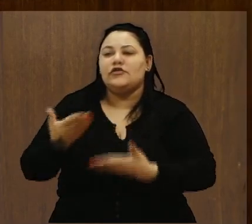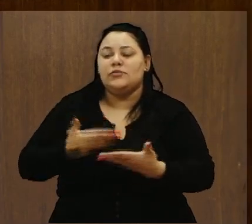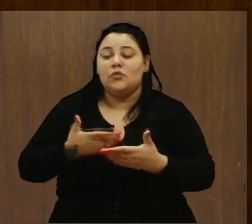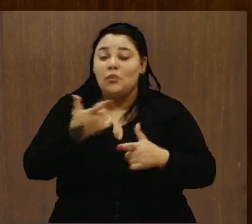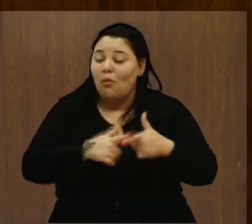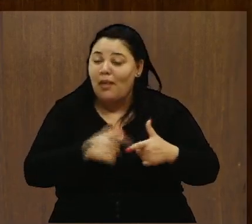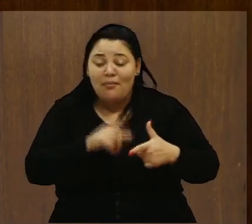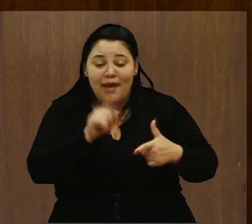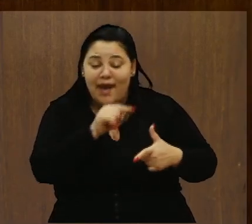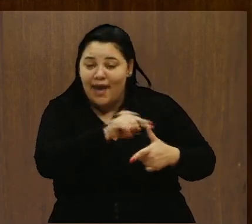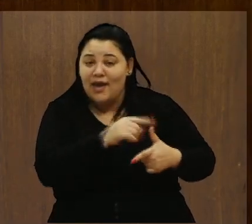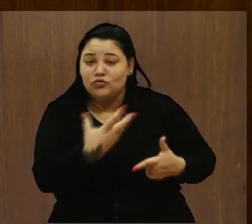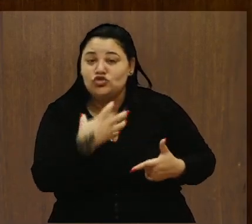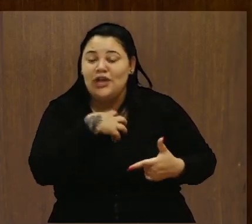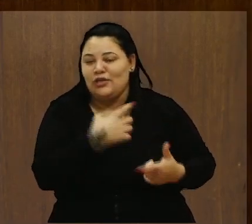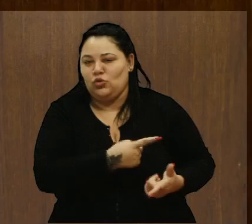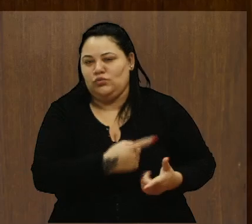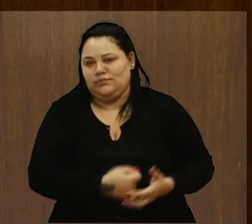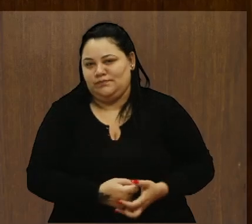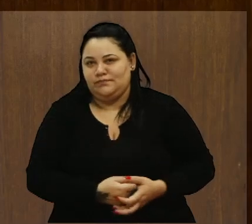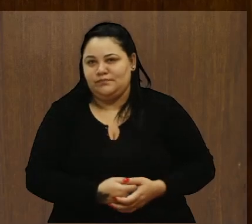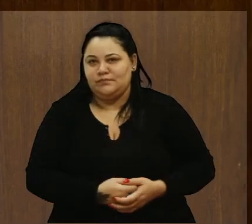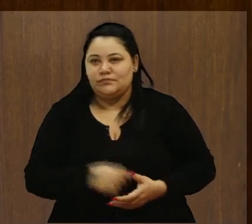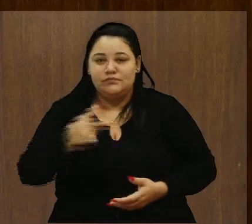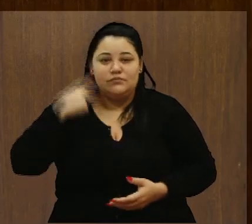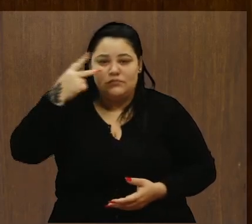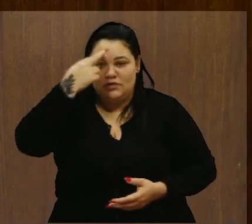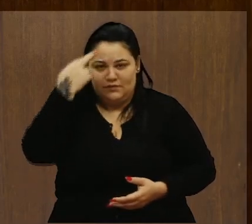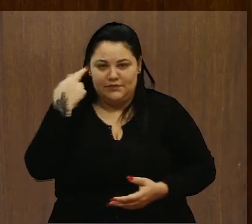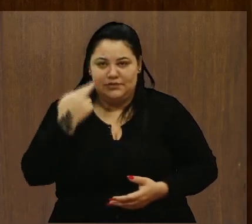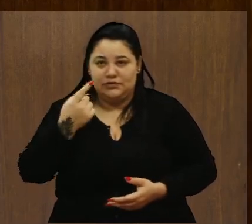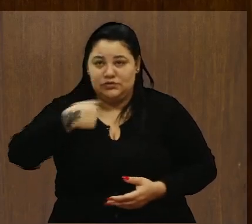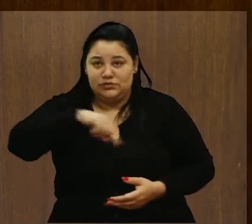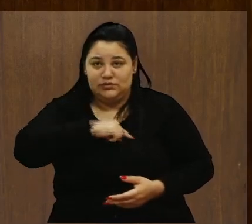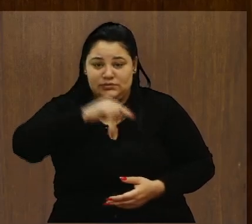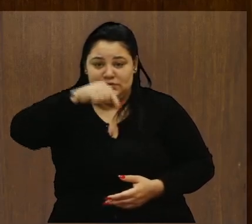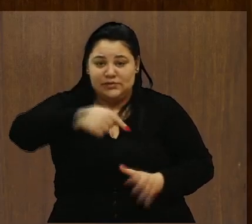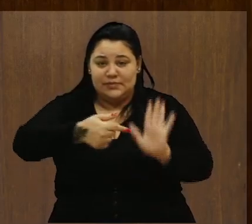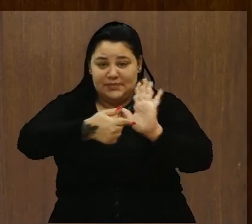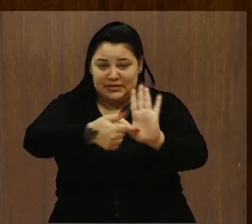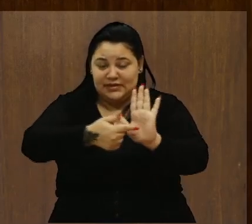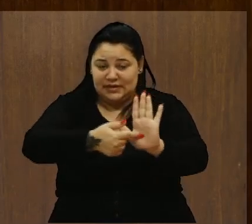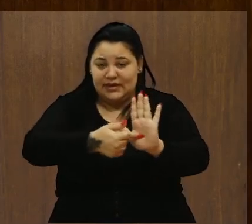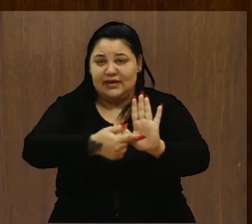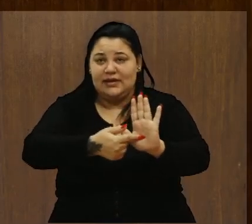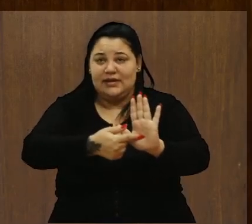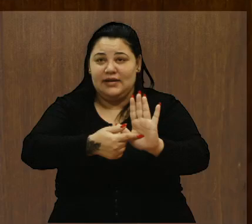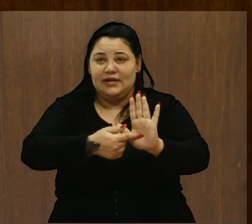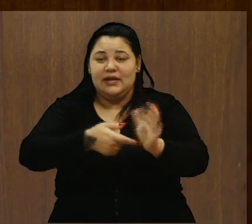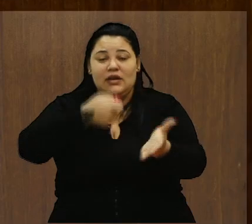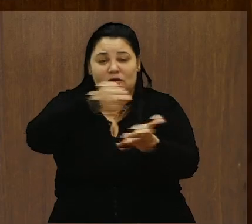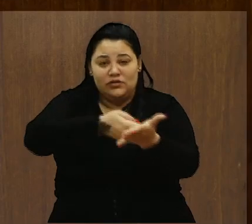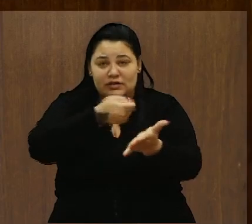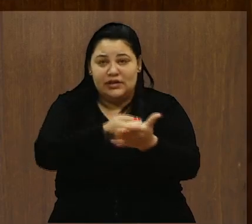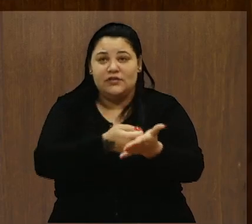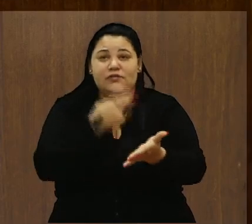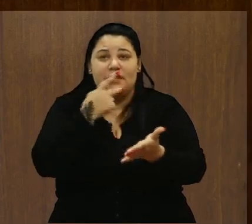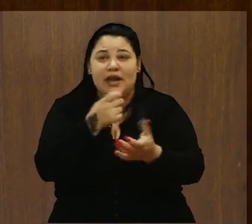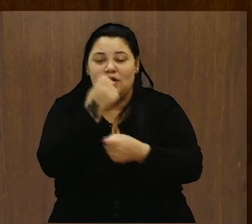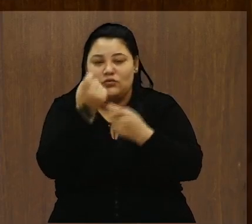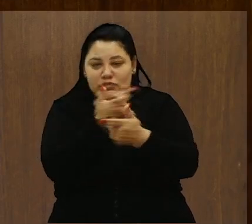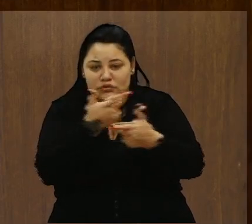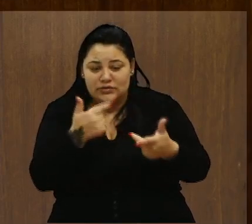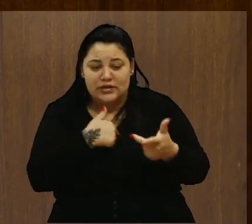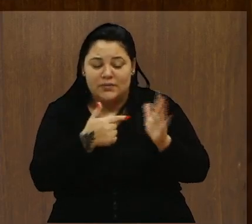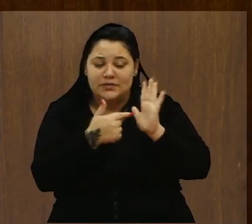esse. Vereador Rafael, nós estamos aqui para apresentar saídas, o senhor sabe, eu tento apresentar algumas saídas, apresentei para a Secretaria